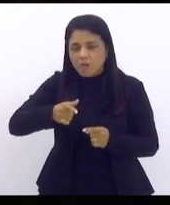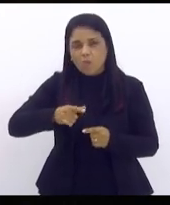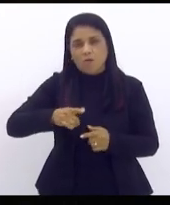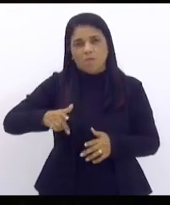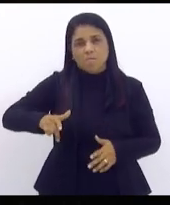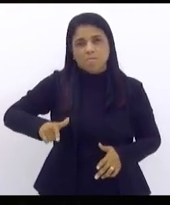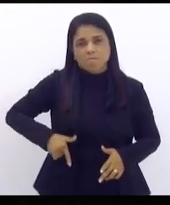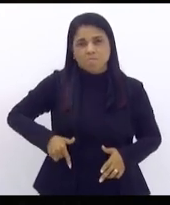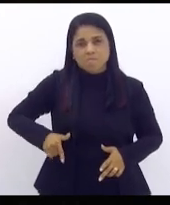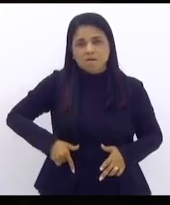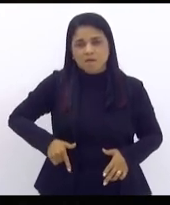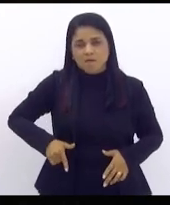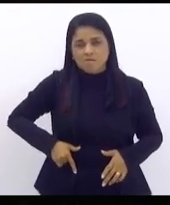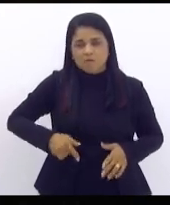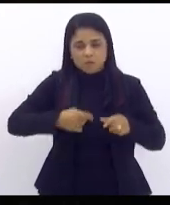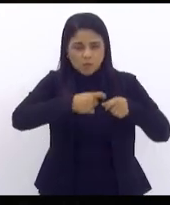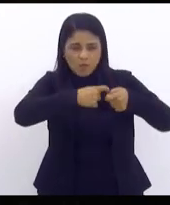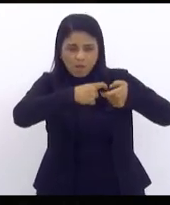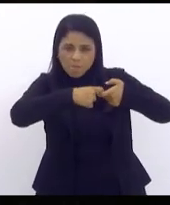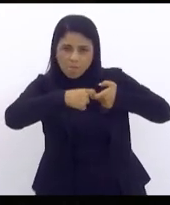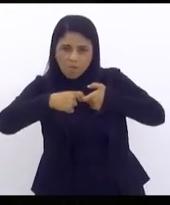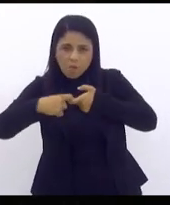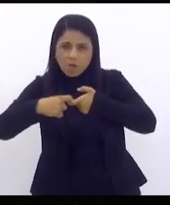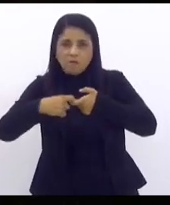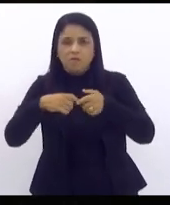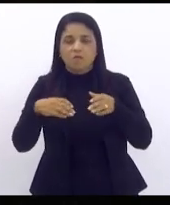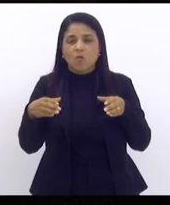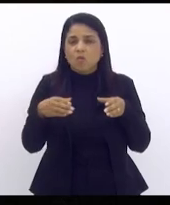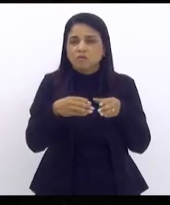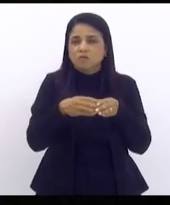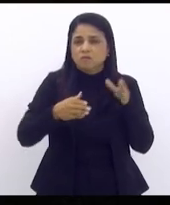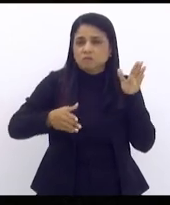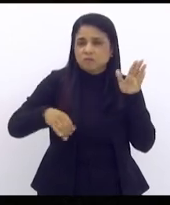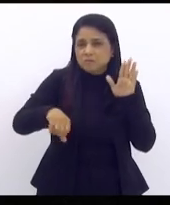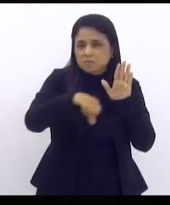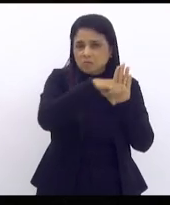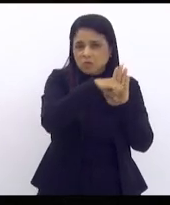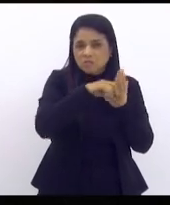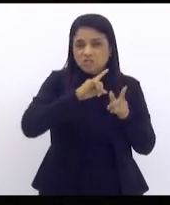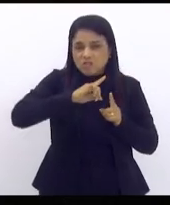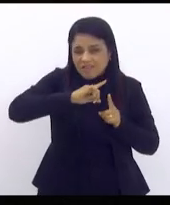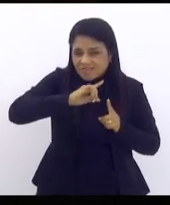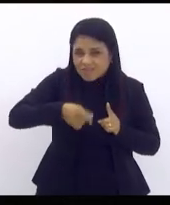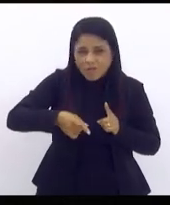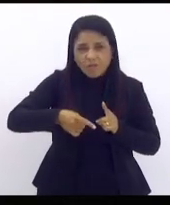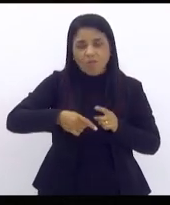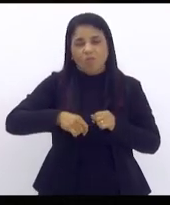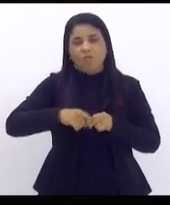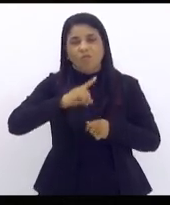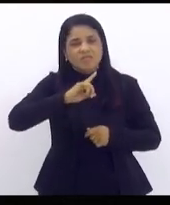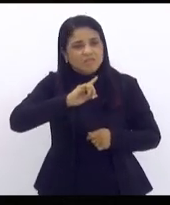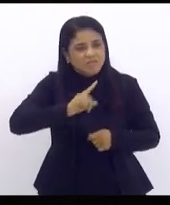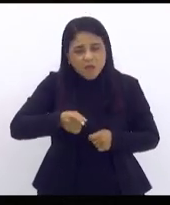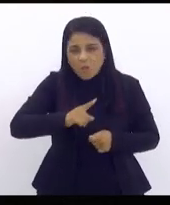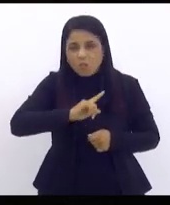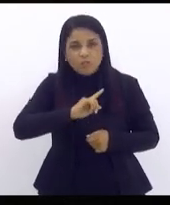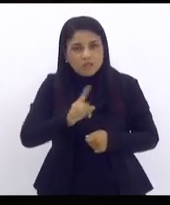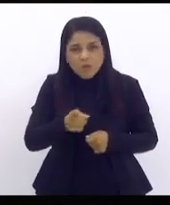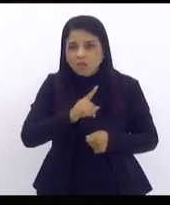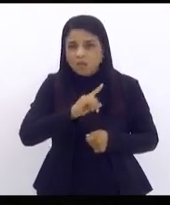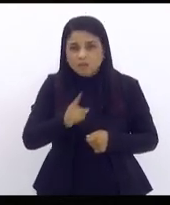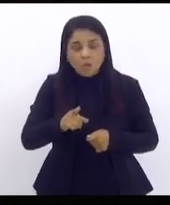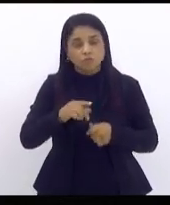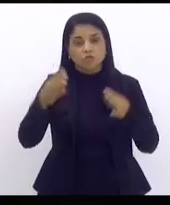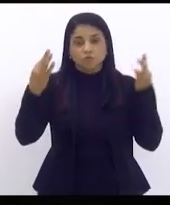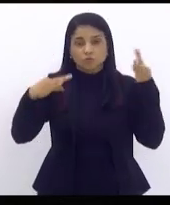reboque, diga não a essa organização criminosa. Imagine, as pessoas, os turistas, vão se afastar de